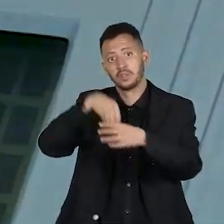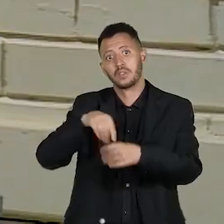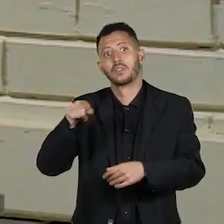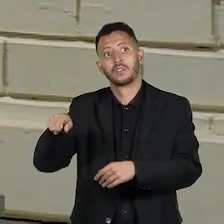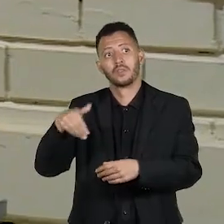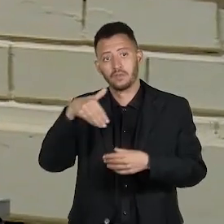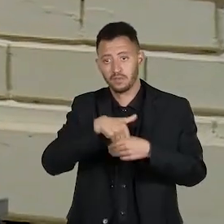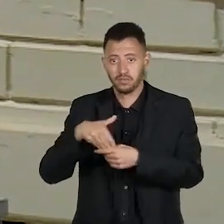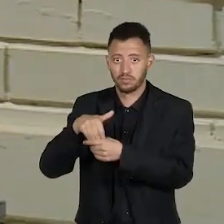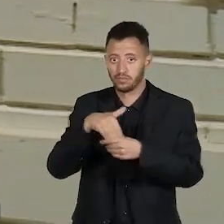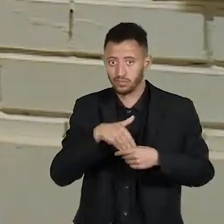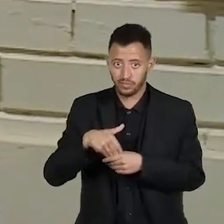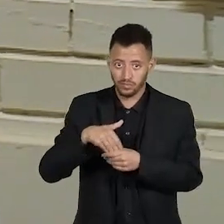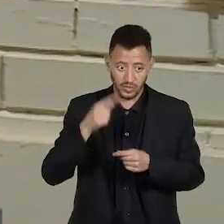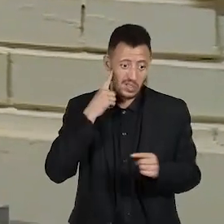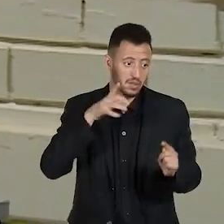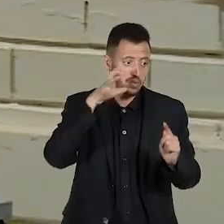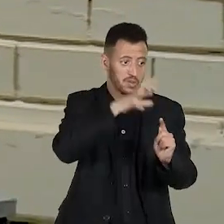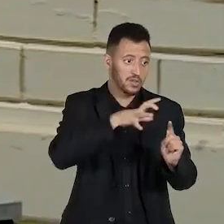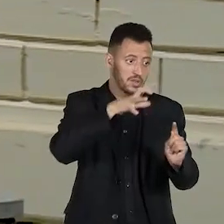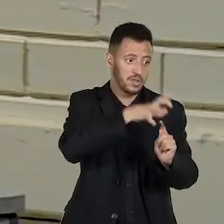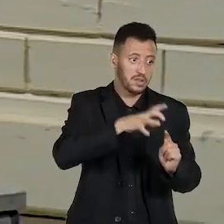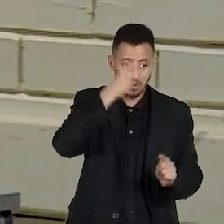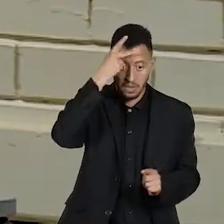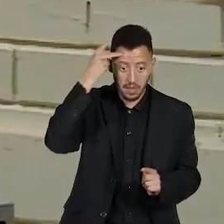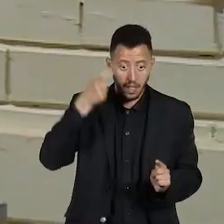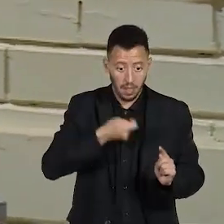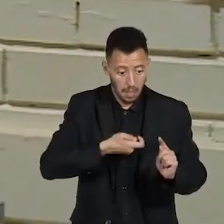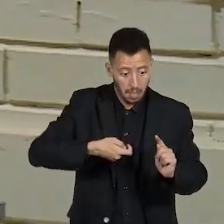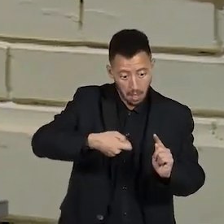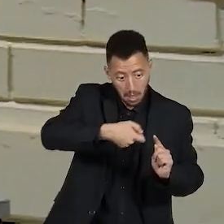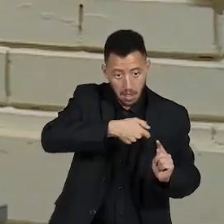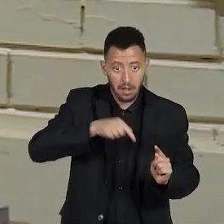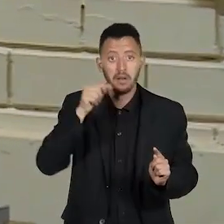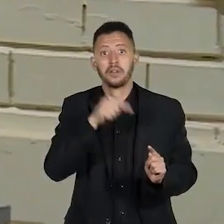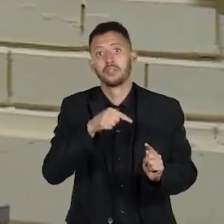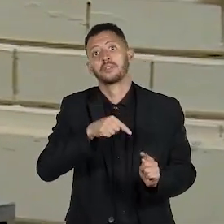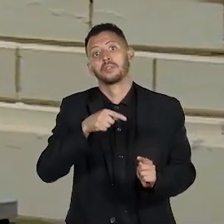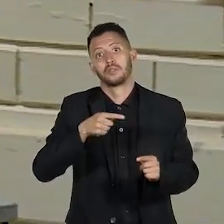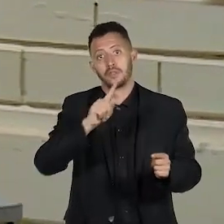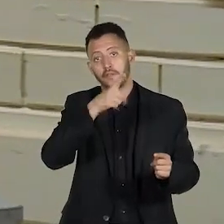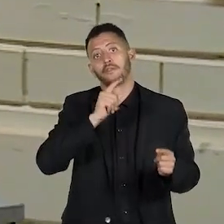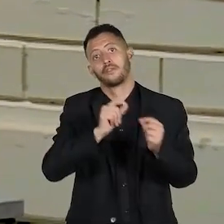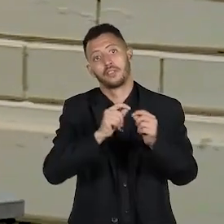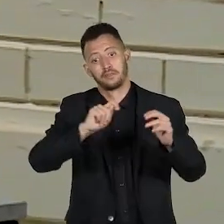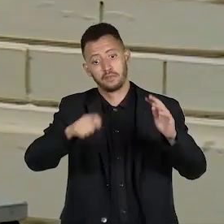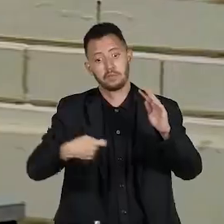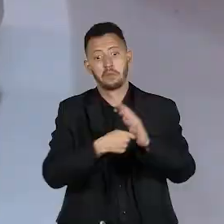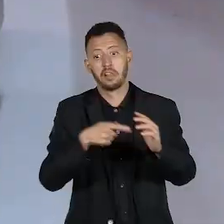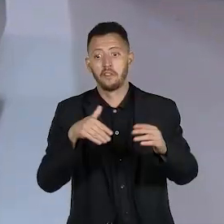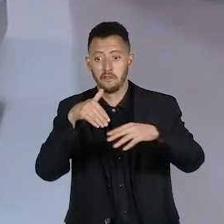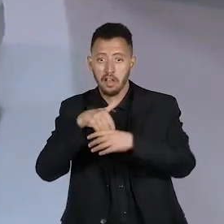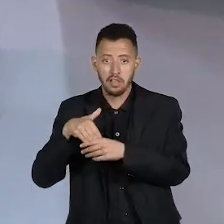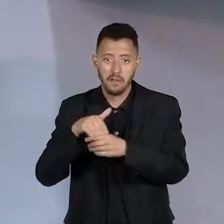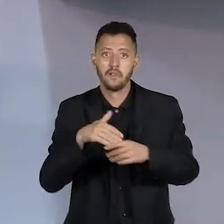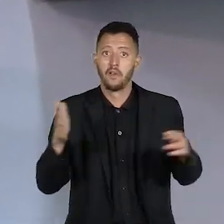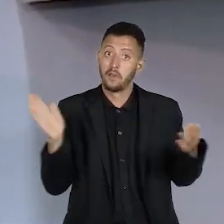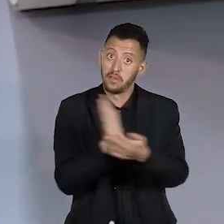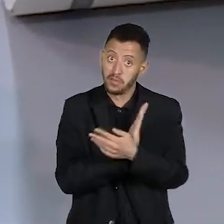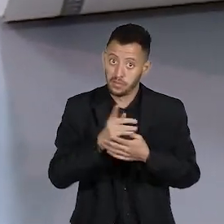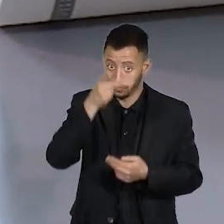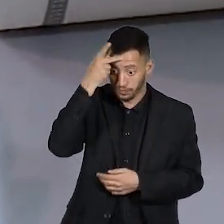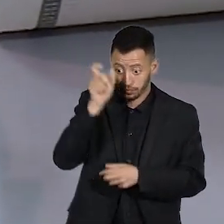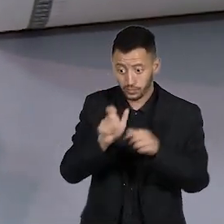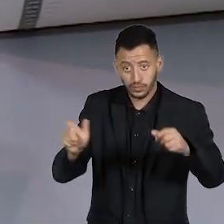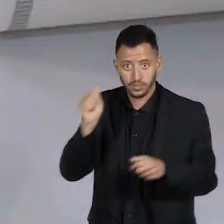constrangimento associadas a determinado pleito eleitoral no intuito de influenciar ou manipular o voto, fizeram suas denúncias diretamente